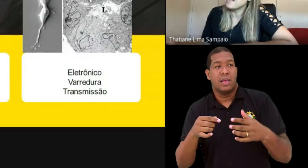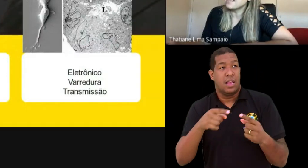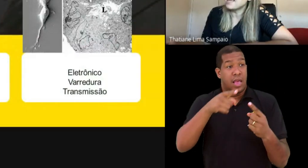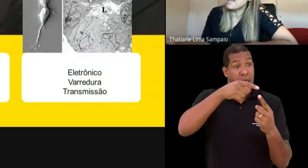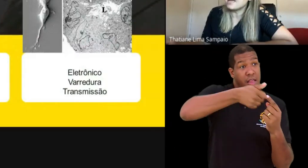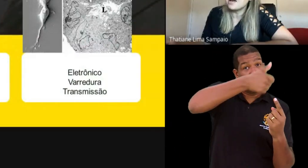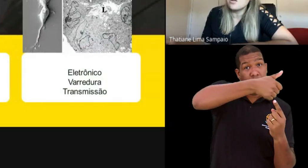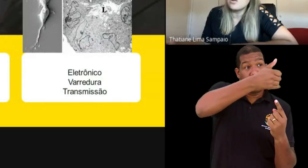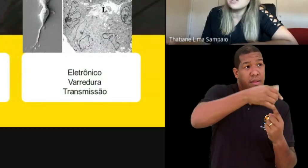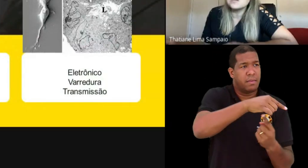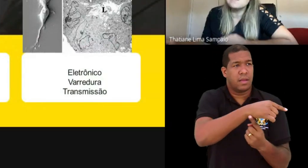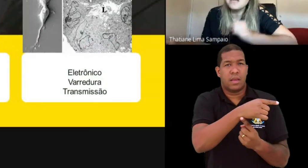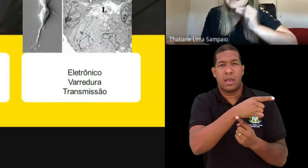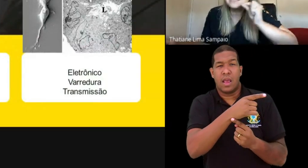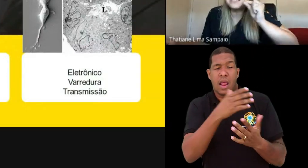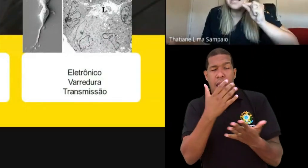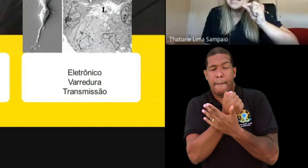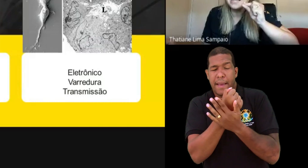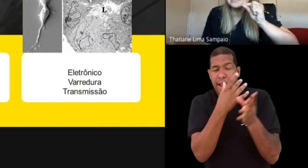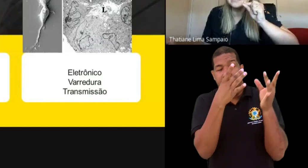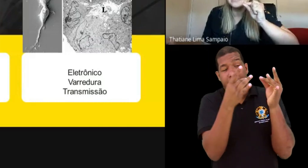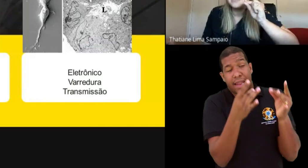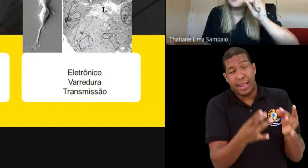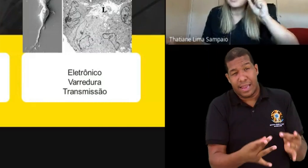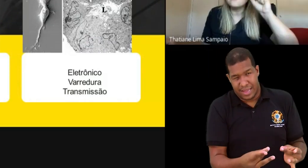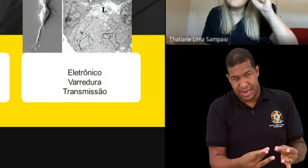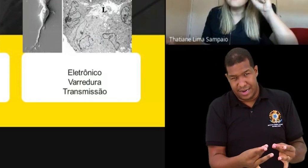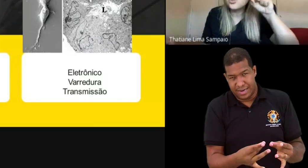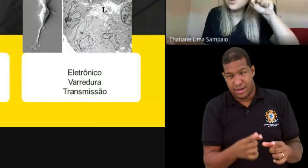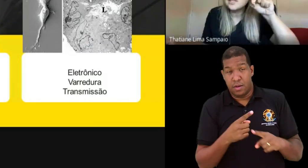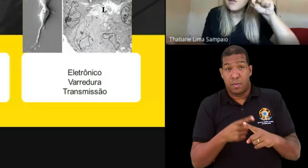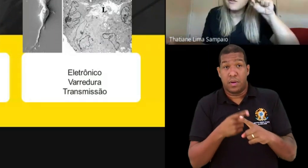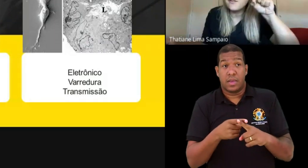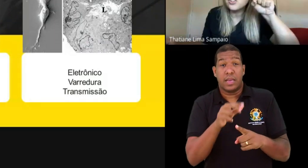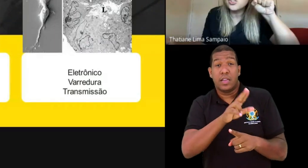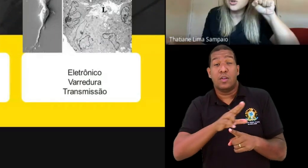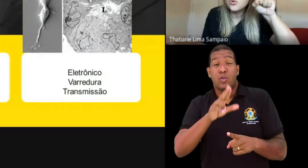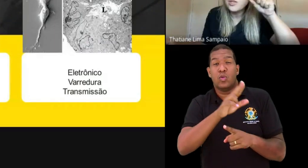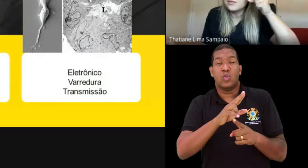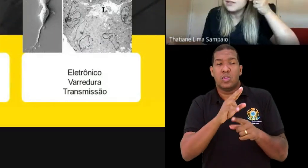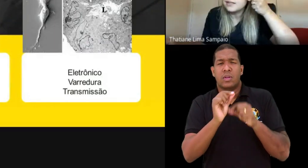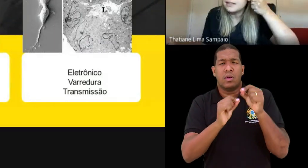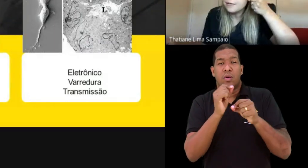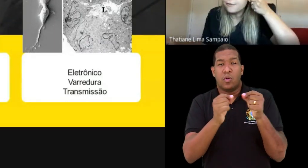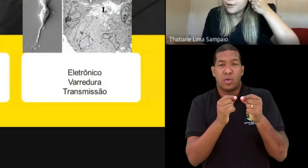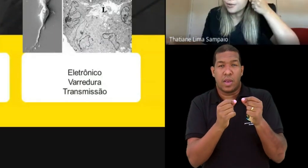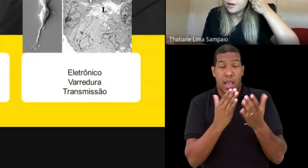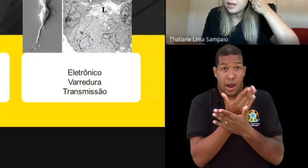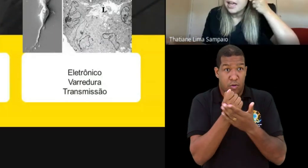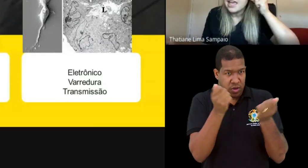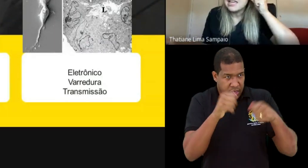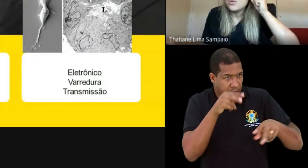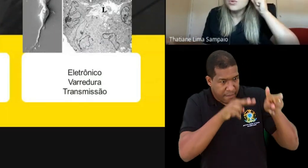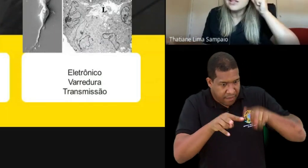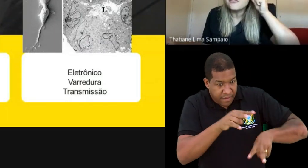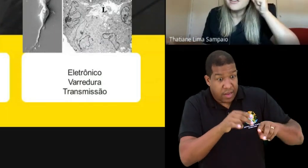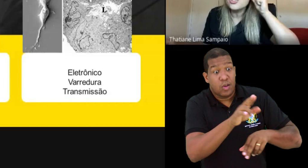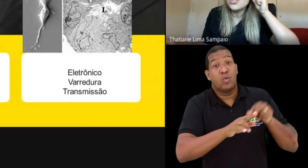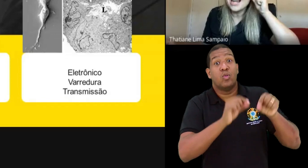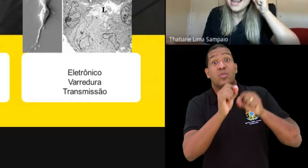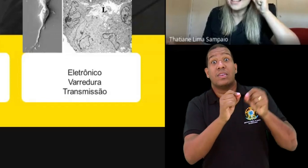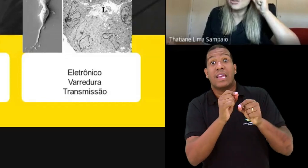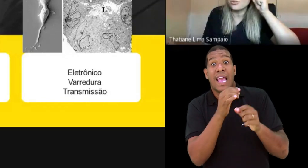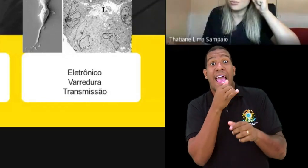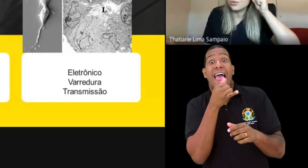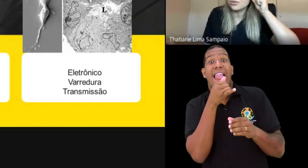vai pegar coisas bem mais detalhadas, porque em vez de usar o feixe de luz visível, ele usa feixe